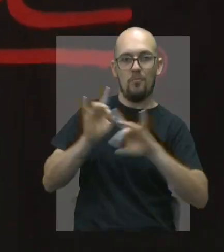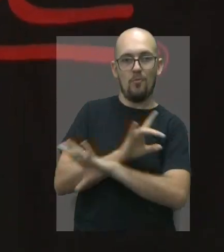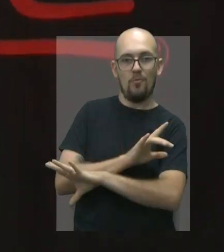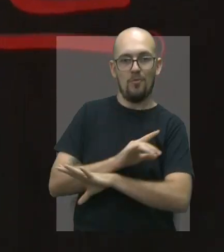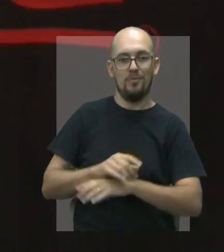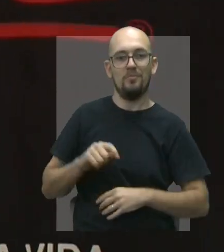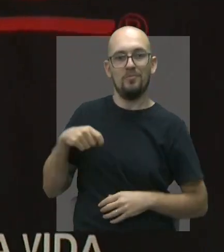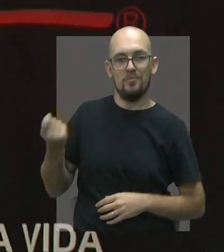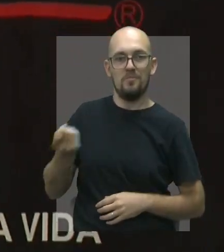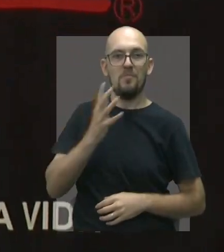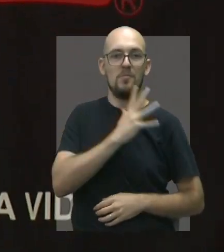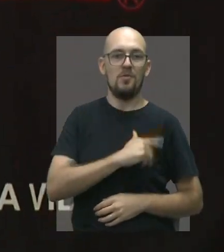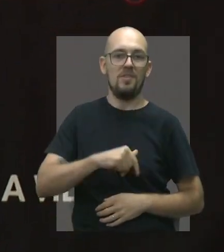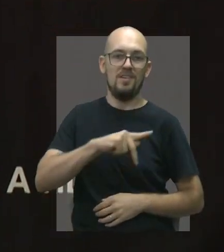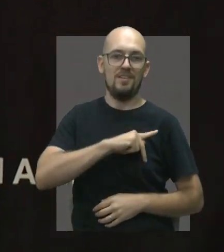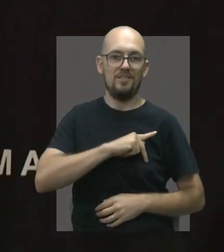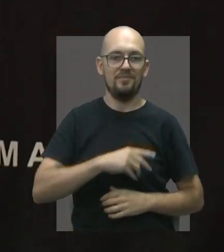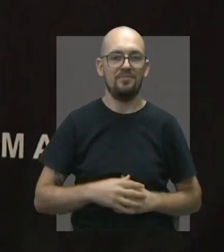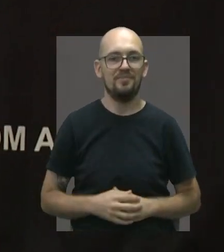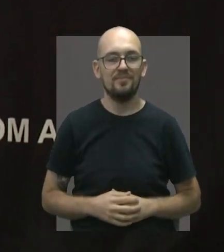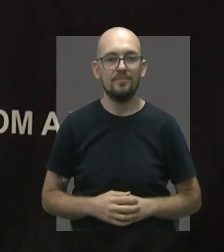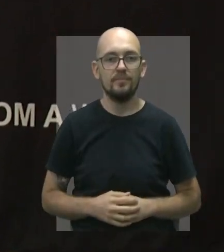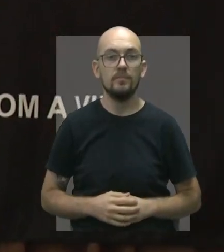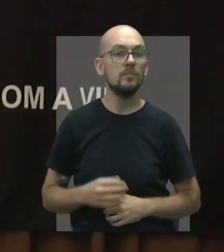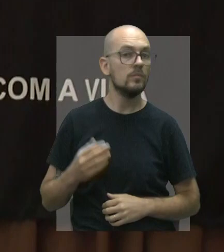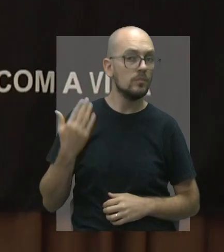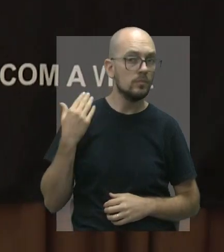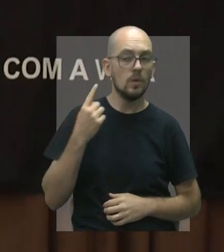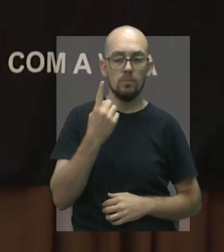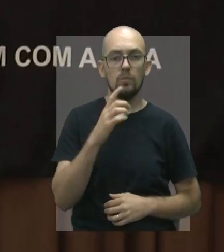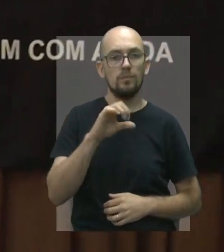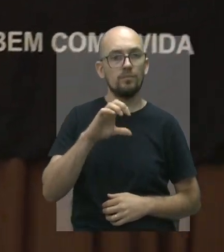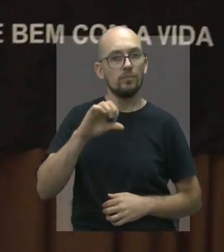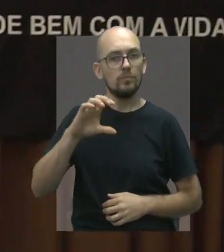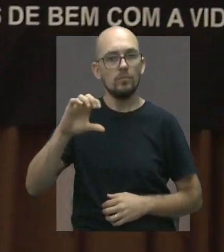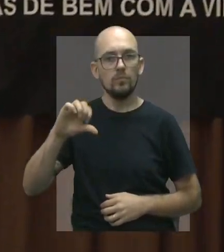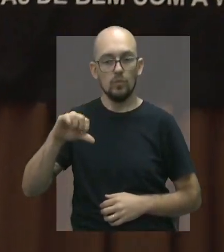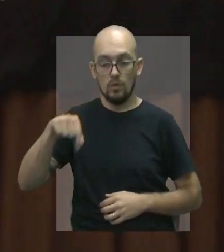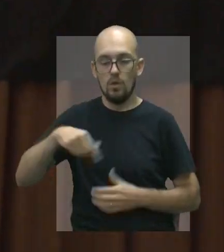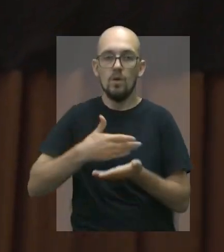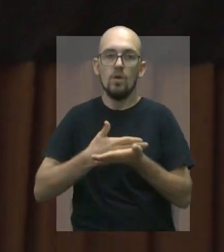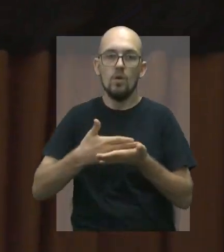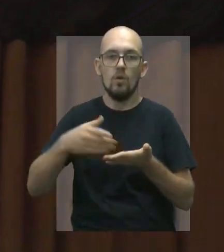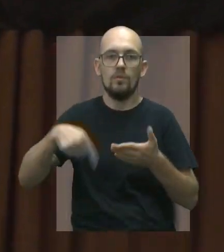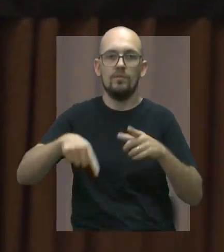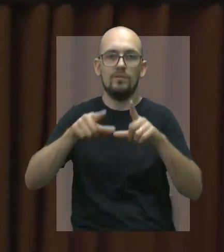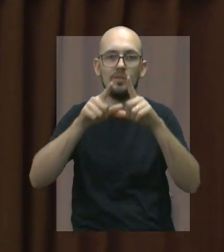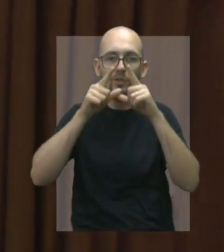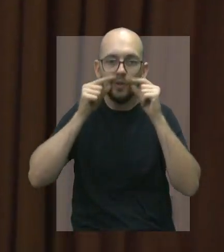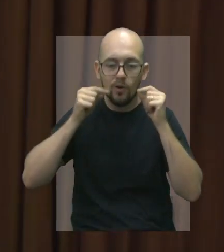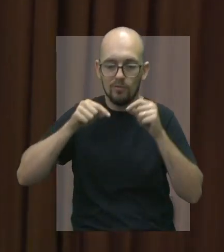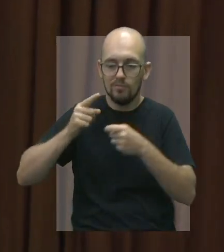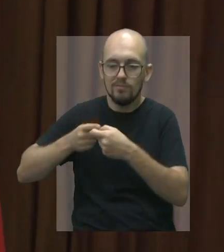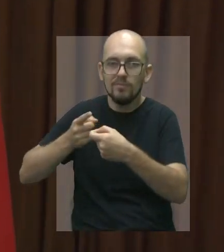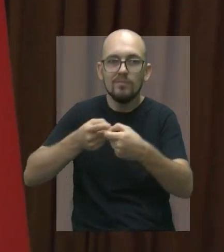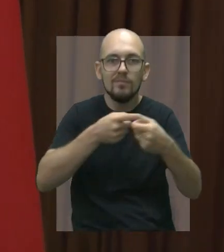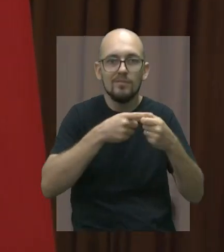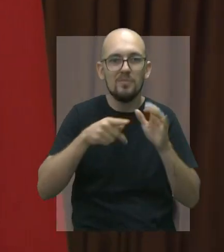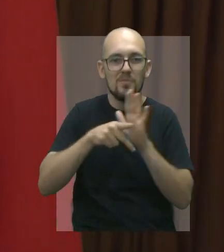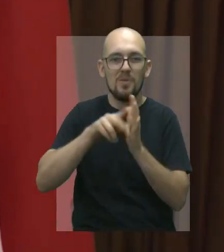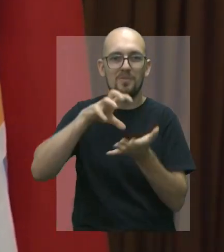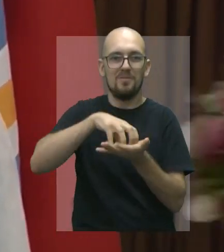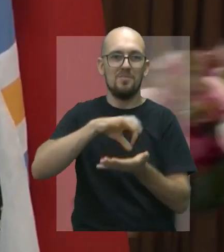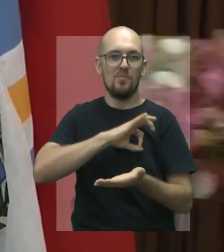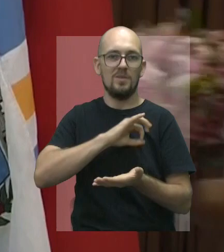ano de 1999, o Proerd teve início aqui na região de abrangência do 27º Batalhão de Polícia Militar